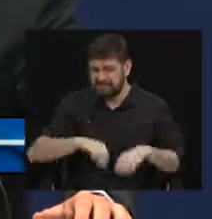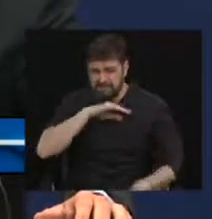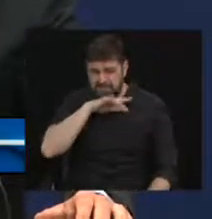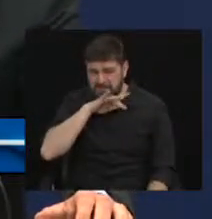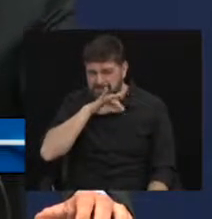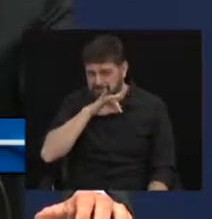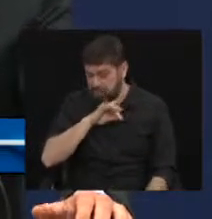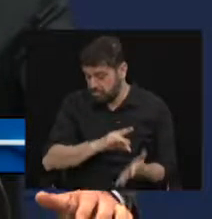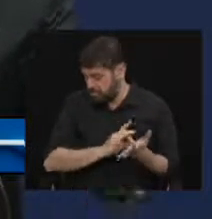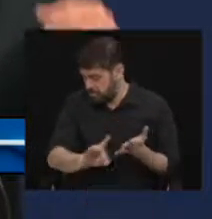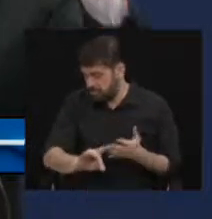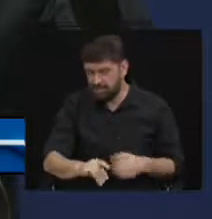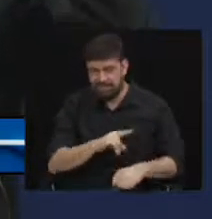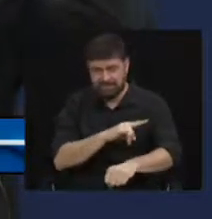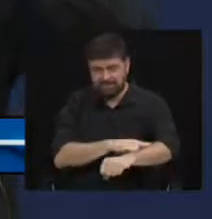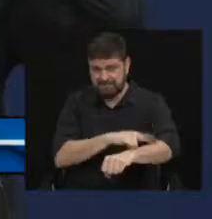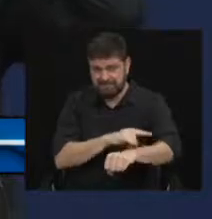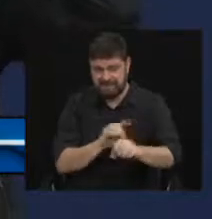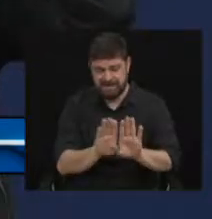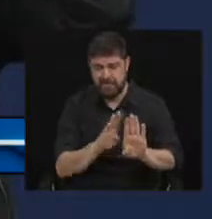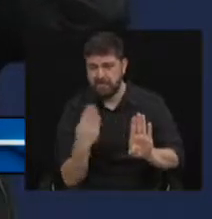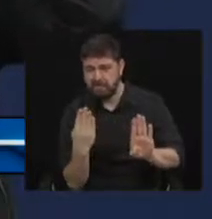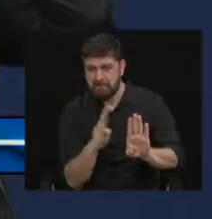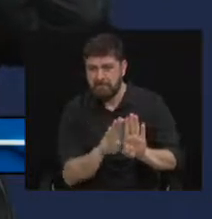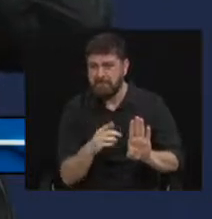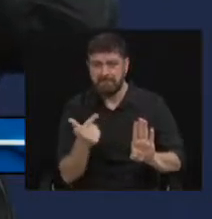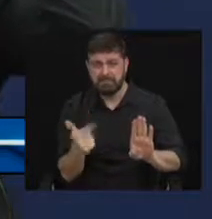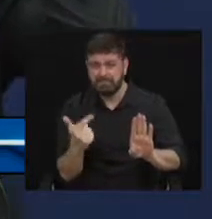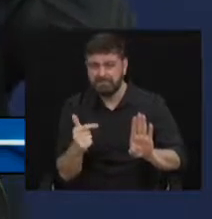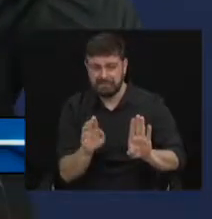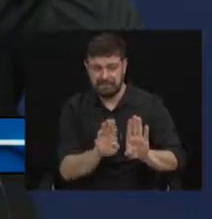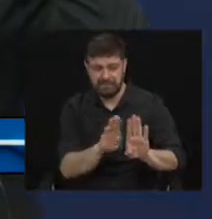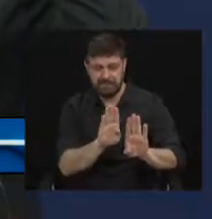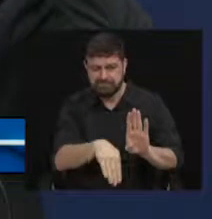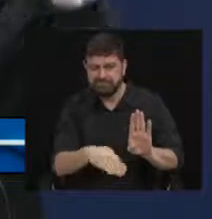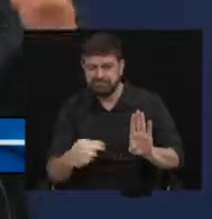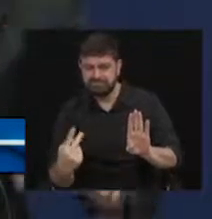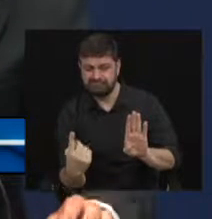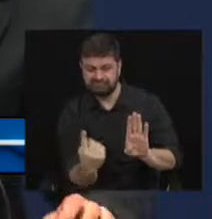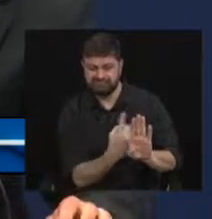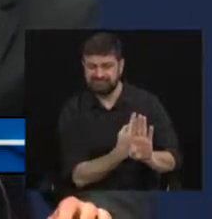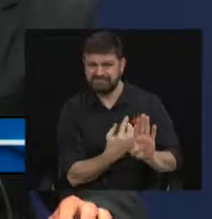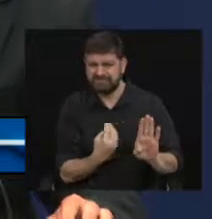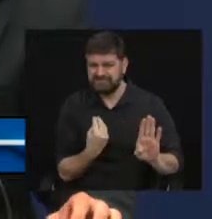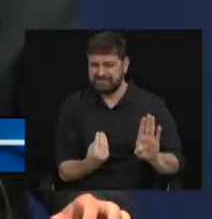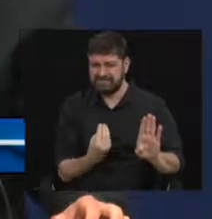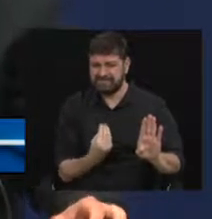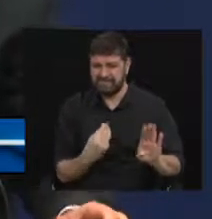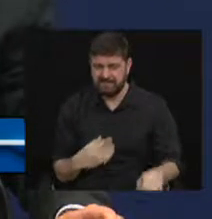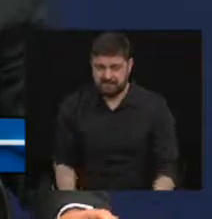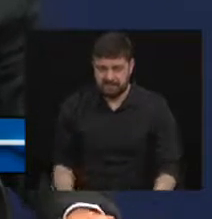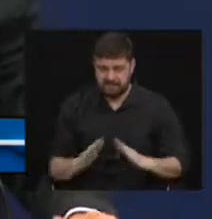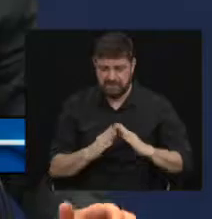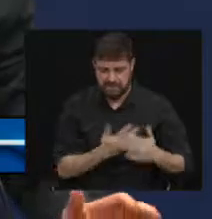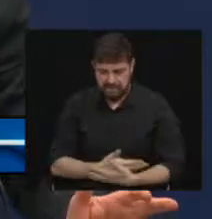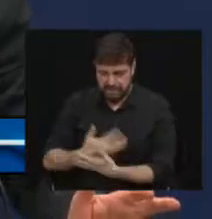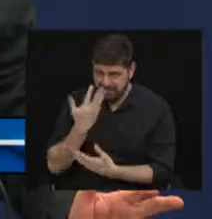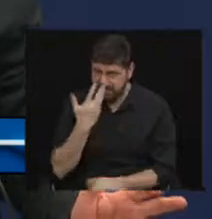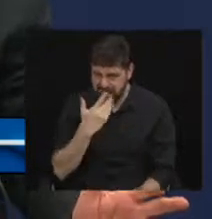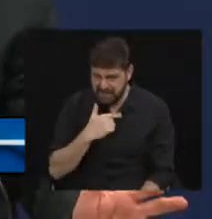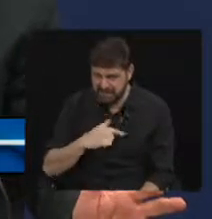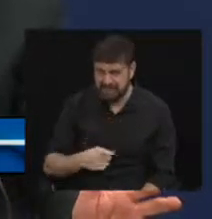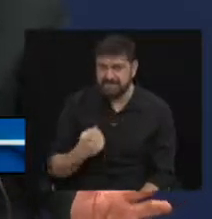Então, se havia recursos a serem investidos no centro da cidade, era preciso olhar primeiro para as políticas